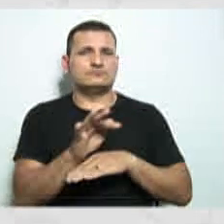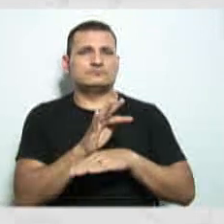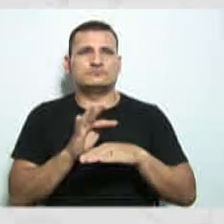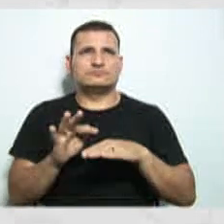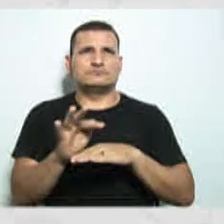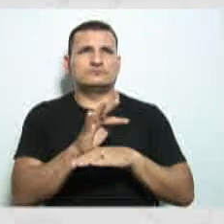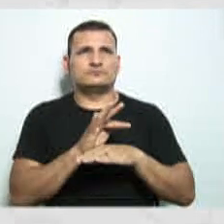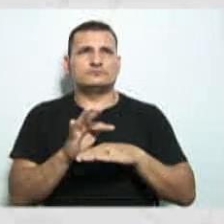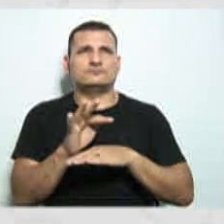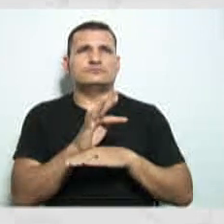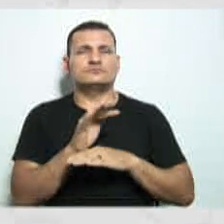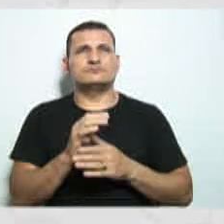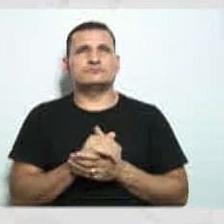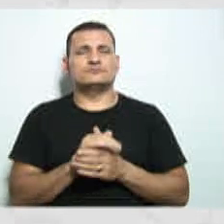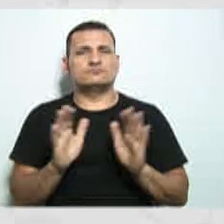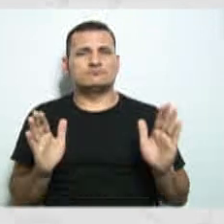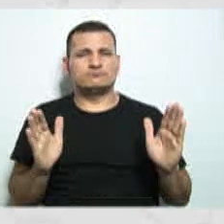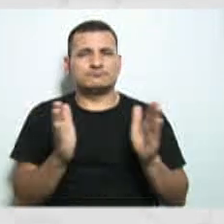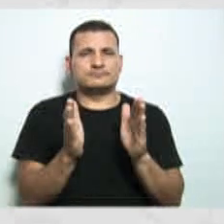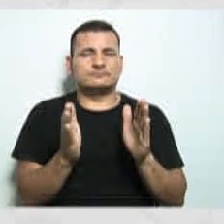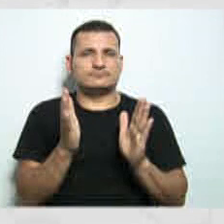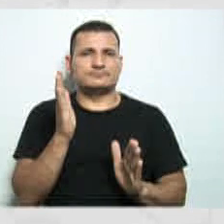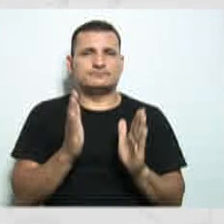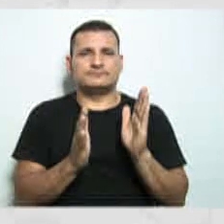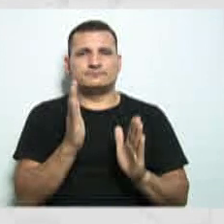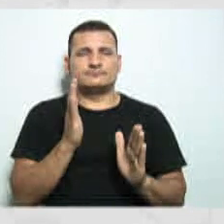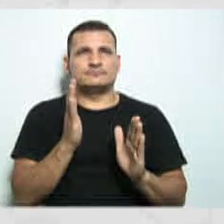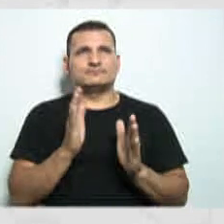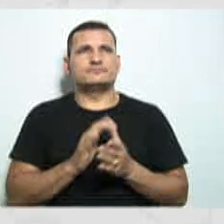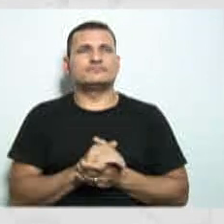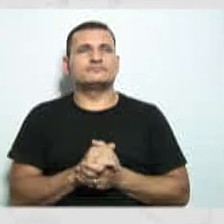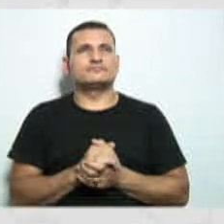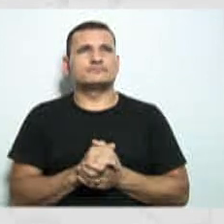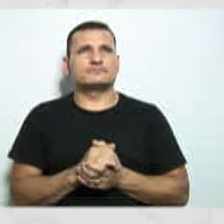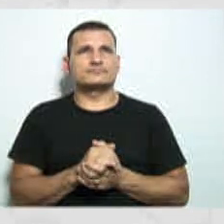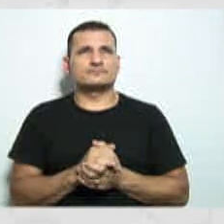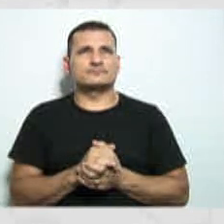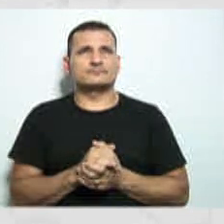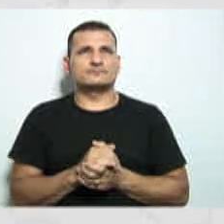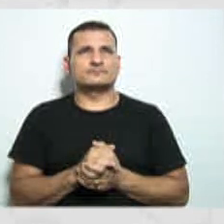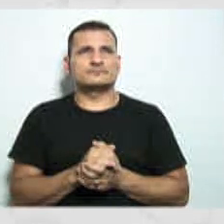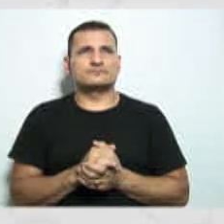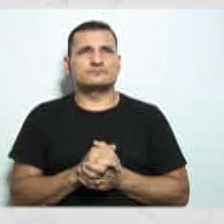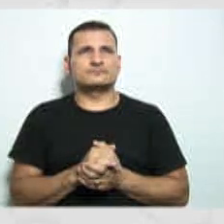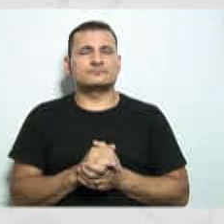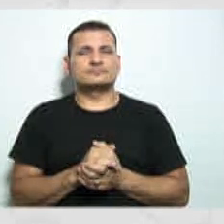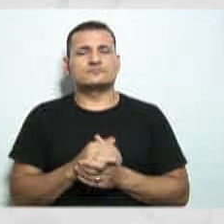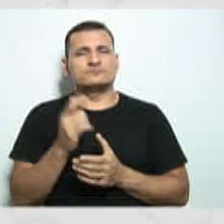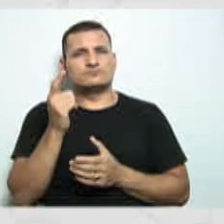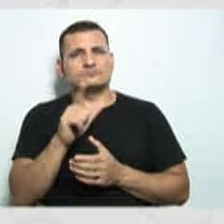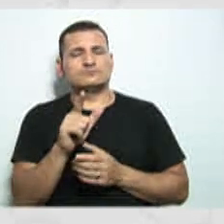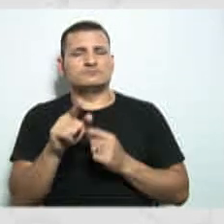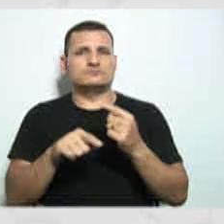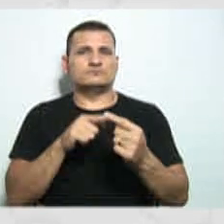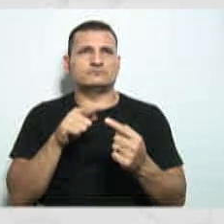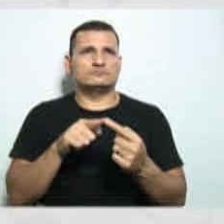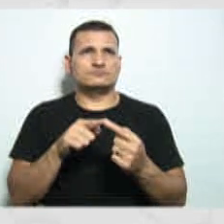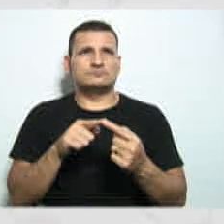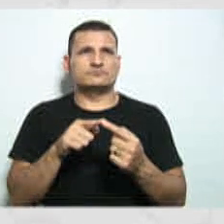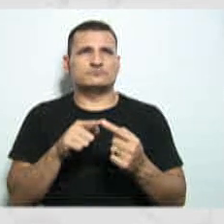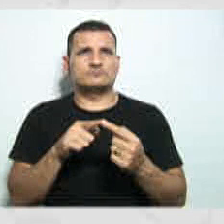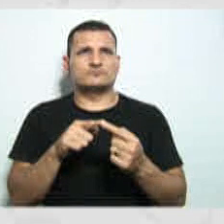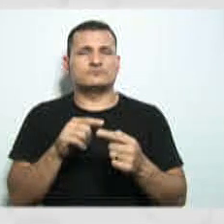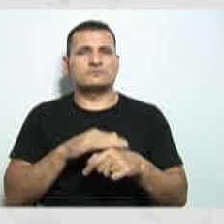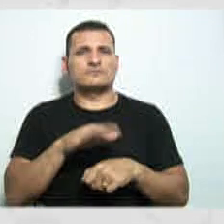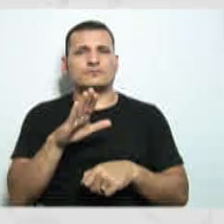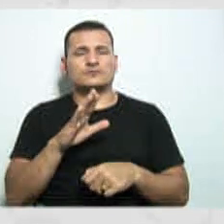Olha outra característica dele, ó, de curto prazo, tá bom? Empregado para definir e atingir os objetivos